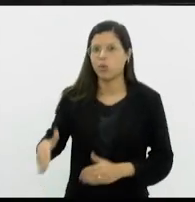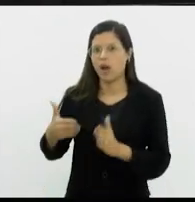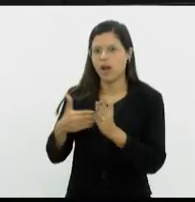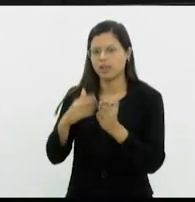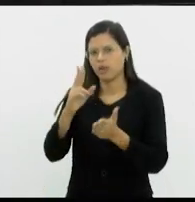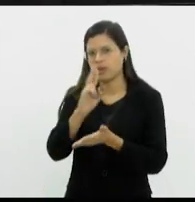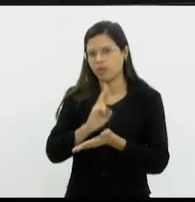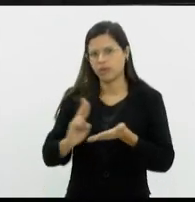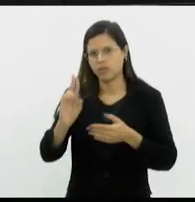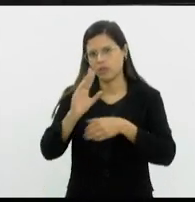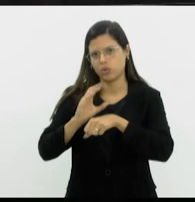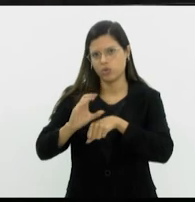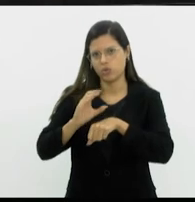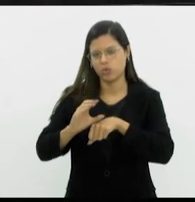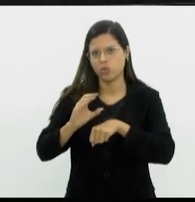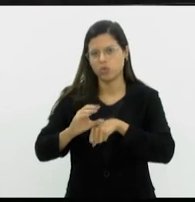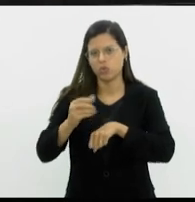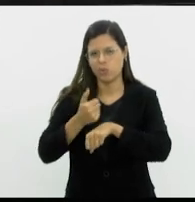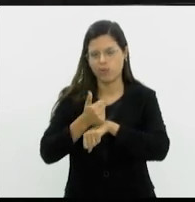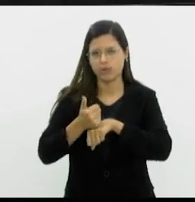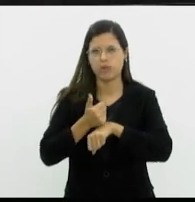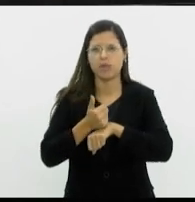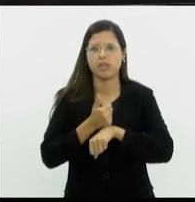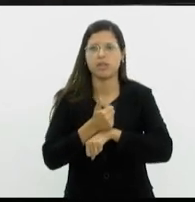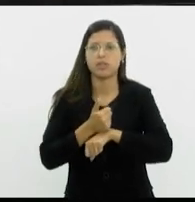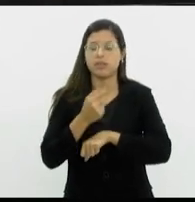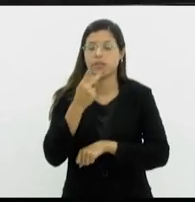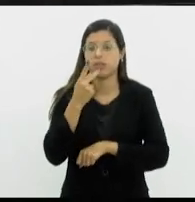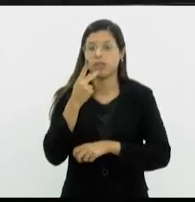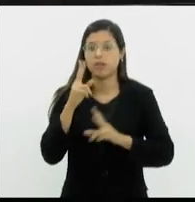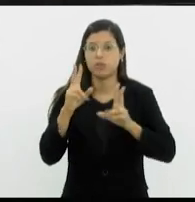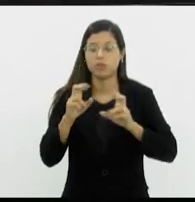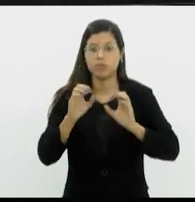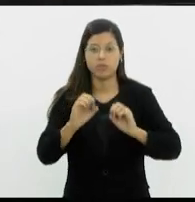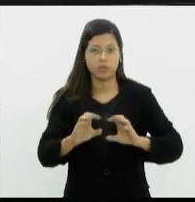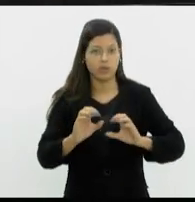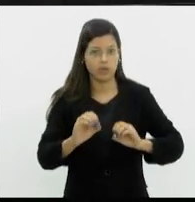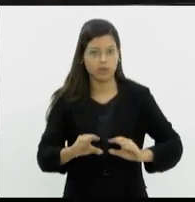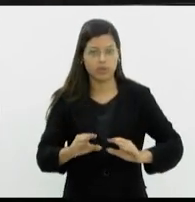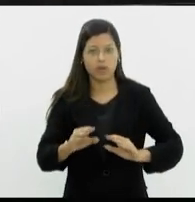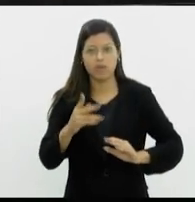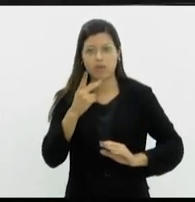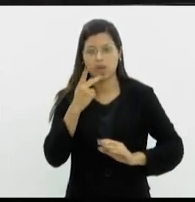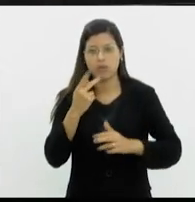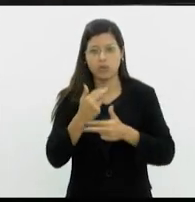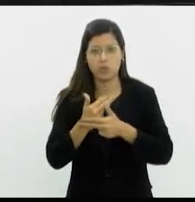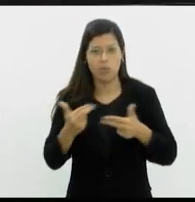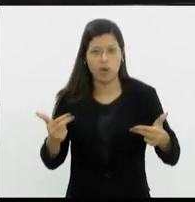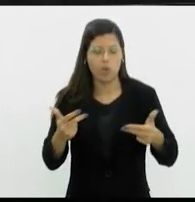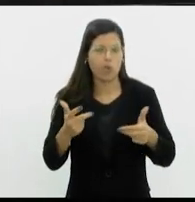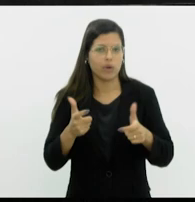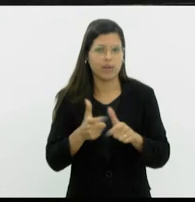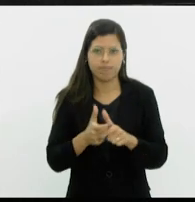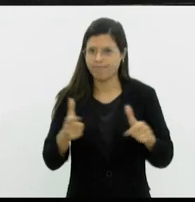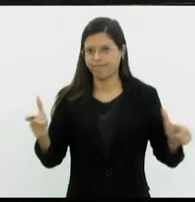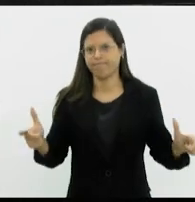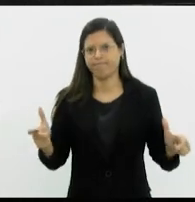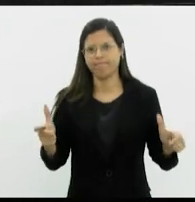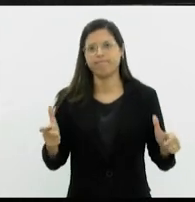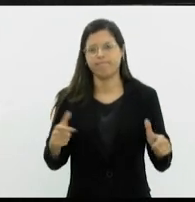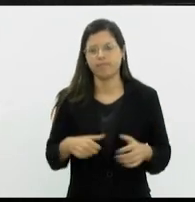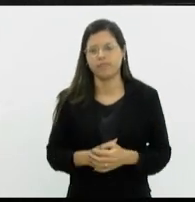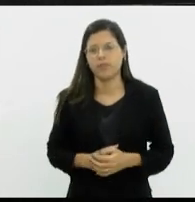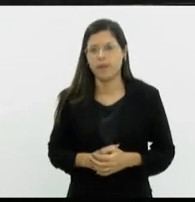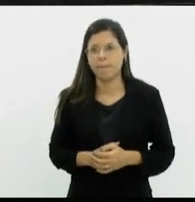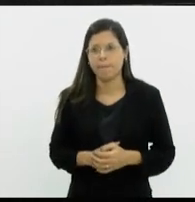cursos profissionalizantes. Quando a gente fala aqui de educação, a gente está falando de algo muito mais amplo, de algo que muitas